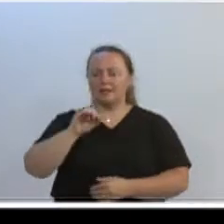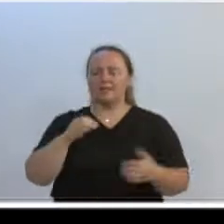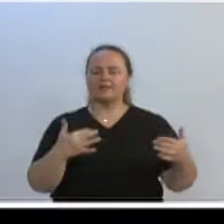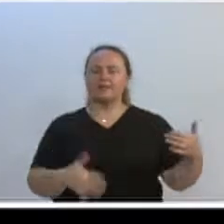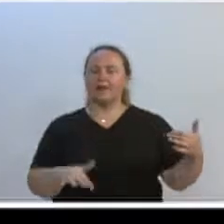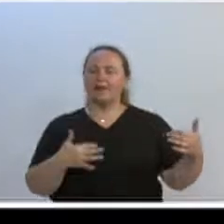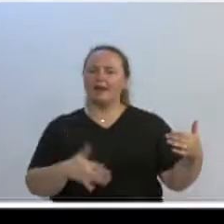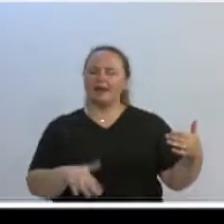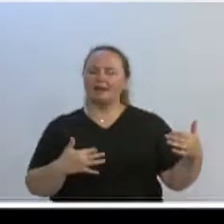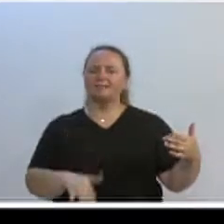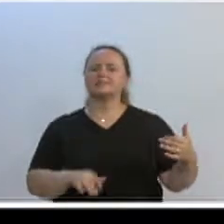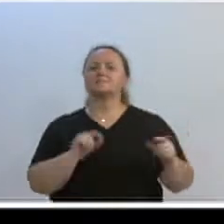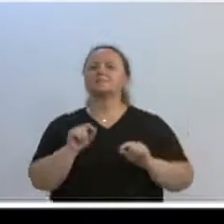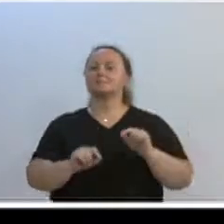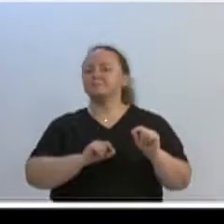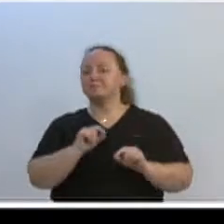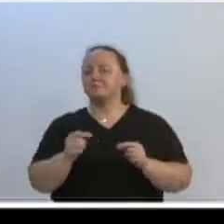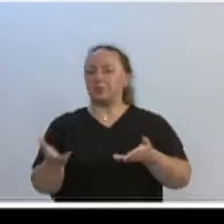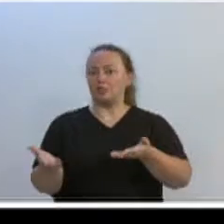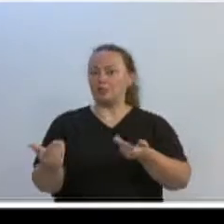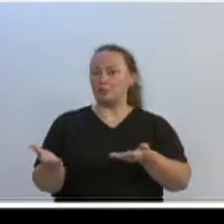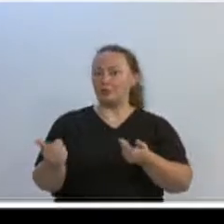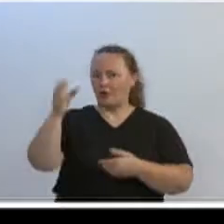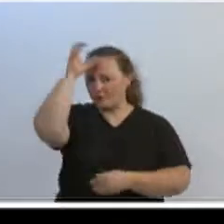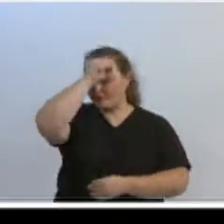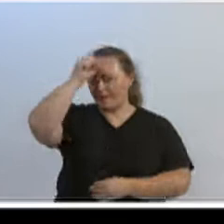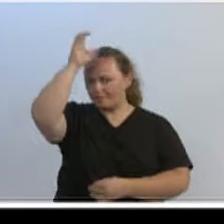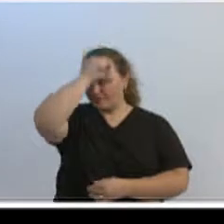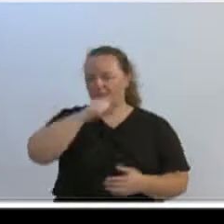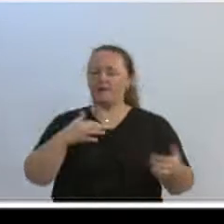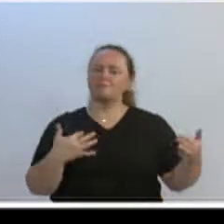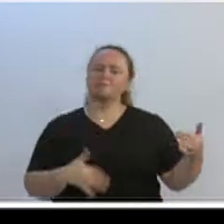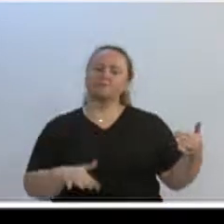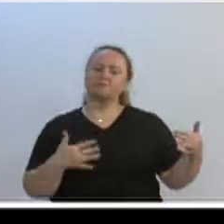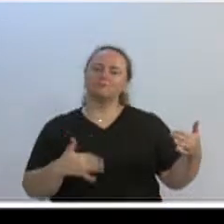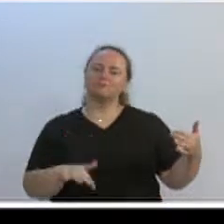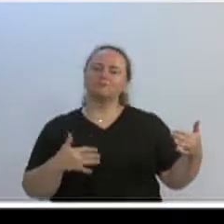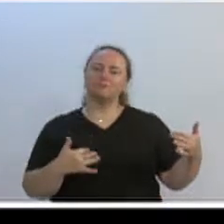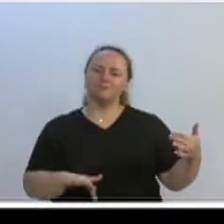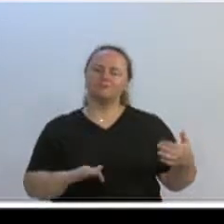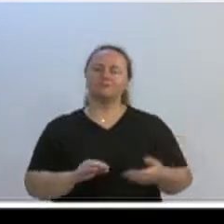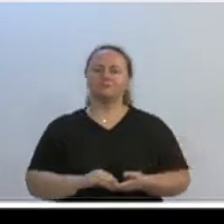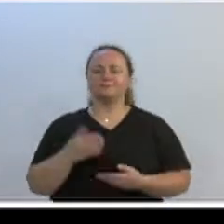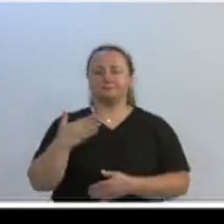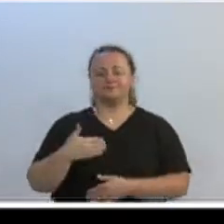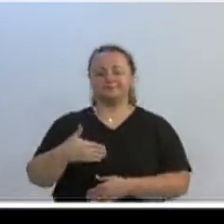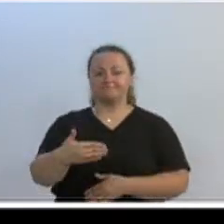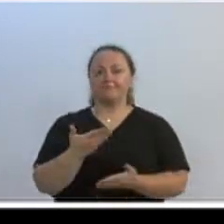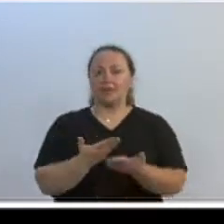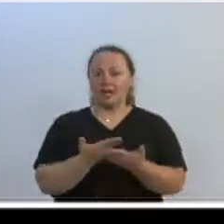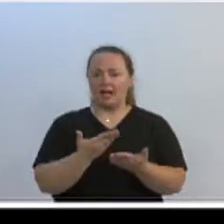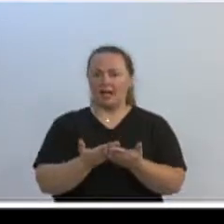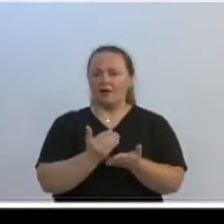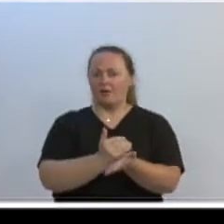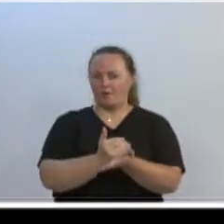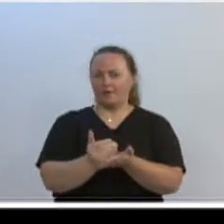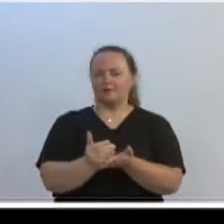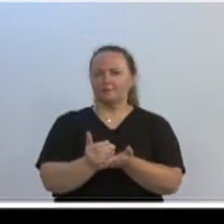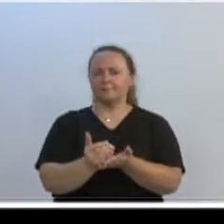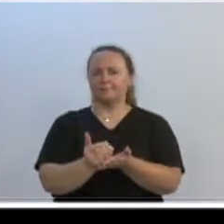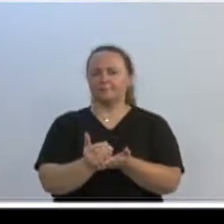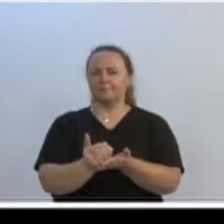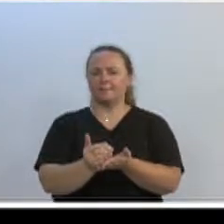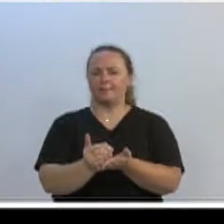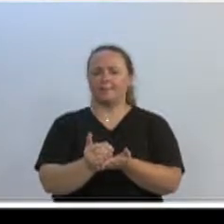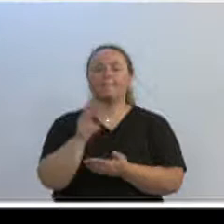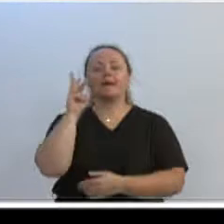dar oportunidade aos jovens de aprender a aprender a tocar violão na região as aulas iniciam uece o presidente agora é